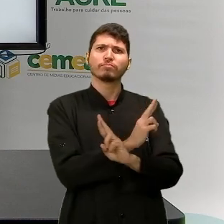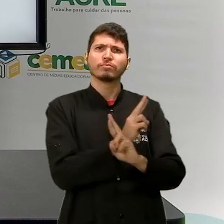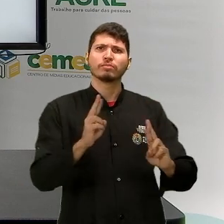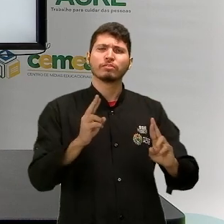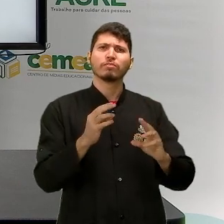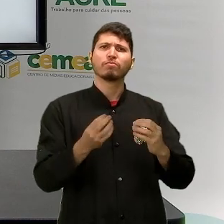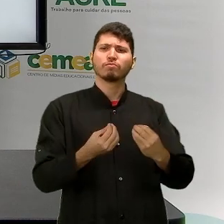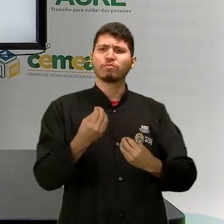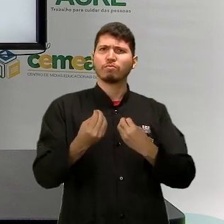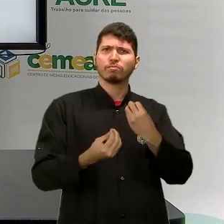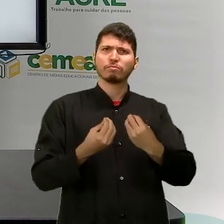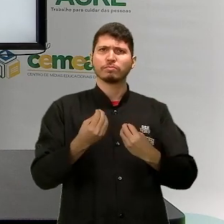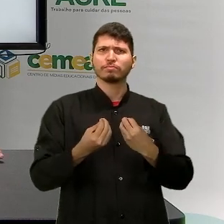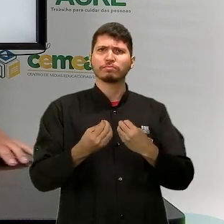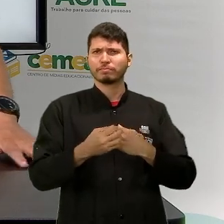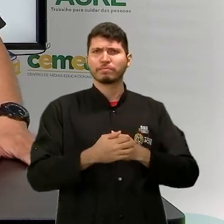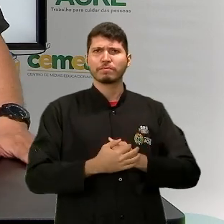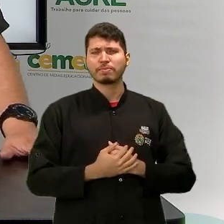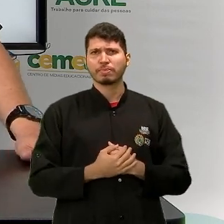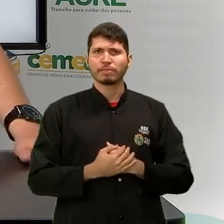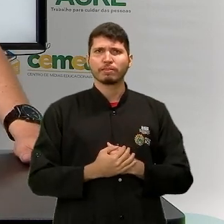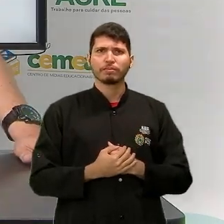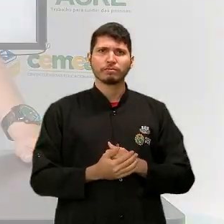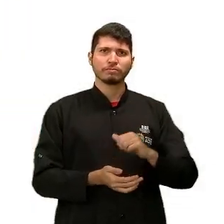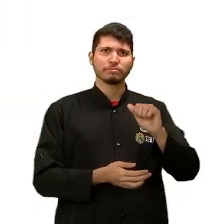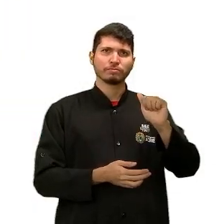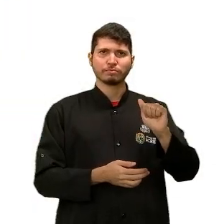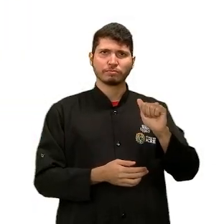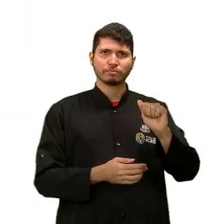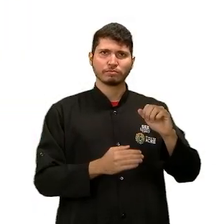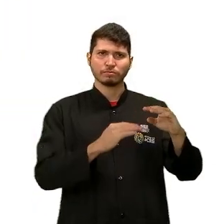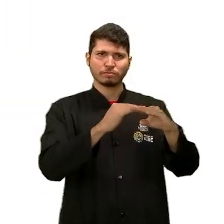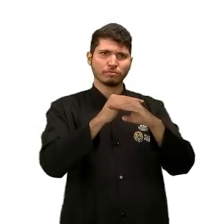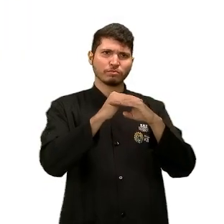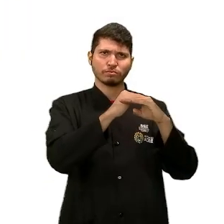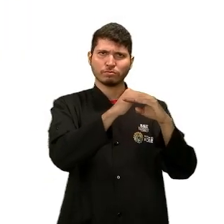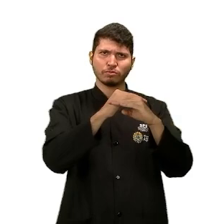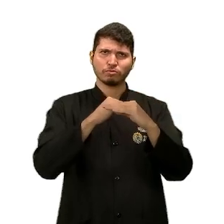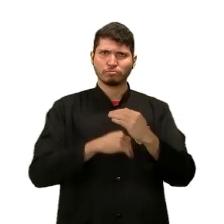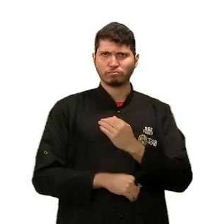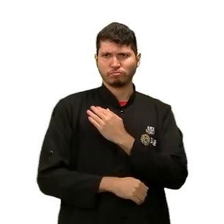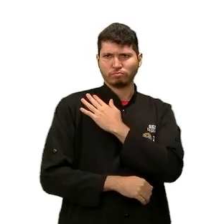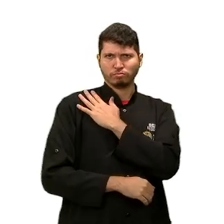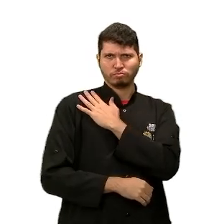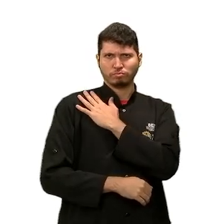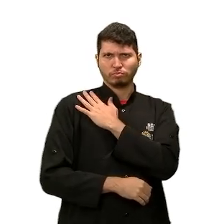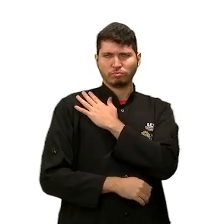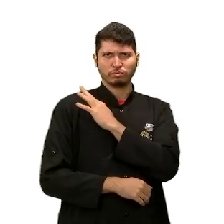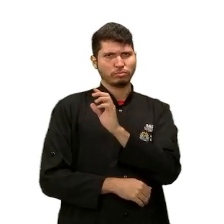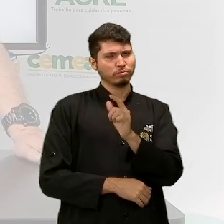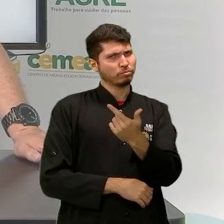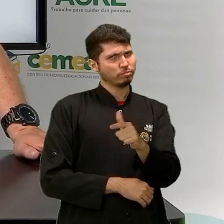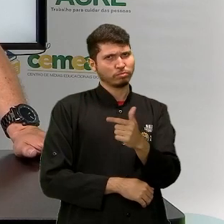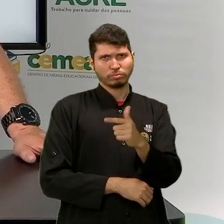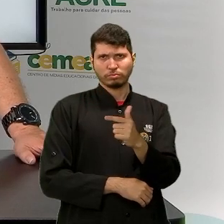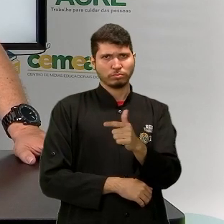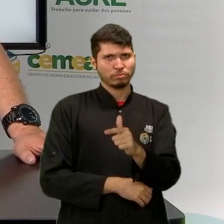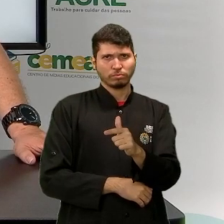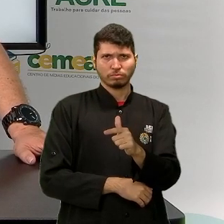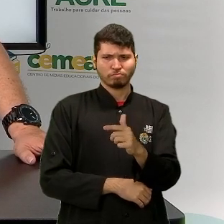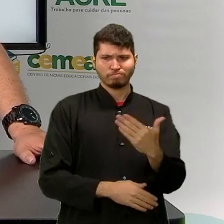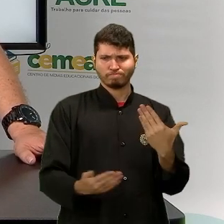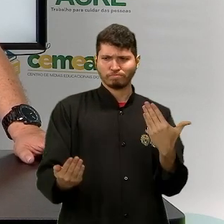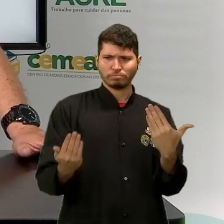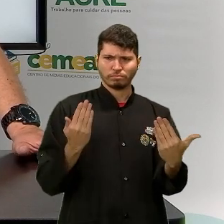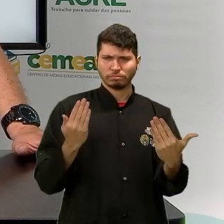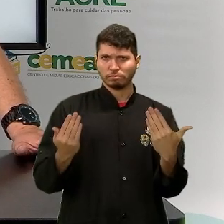funciona essa relação entre eles? Na letra A, igualdade militar. Não tem igualdade militar. Não tem como a gente comparar